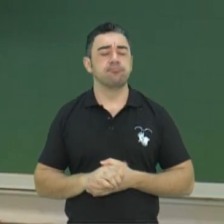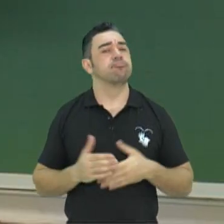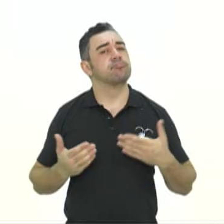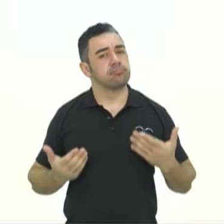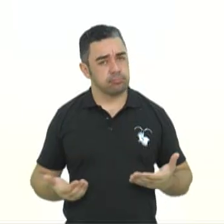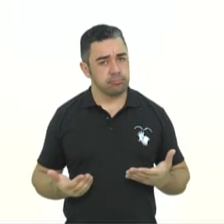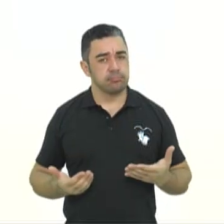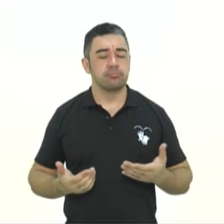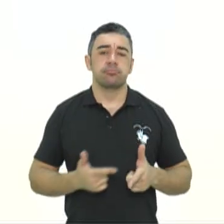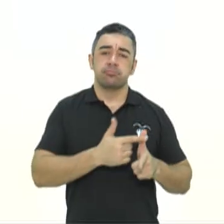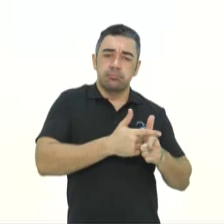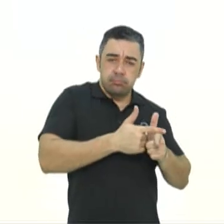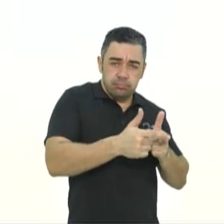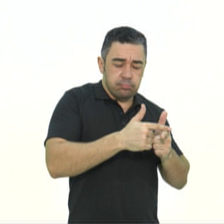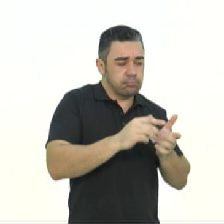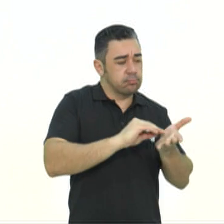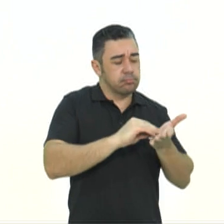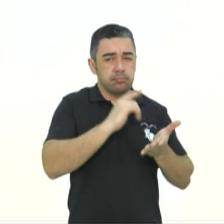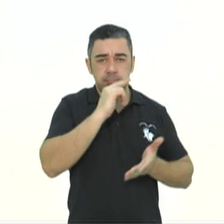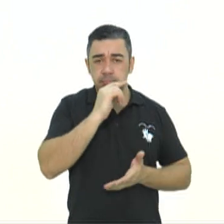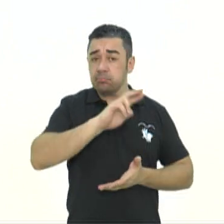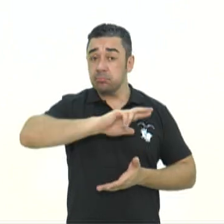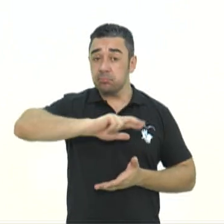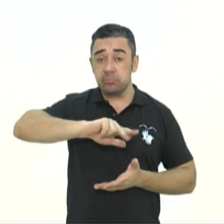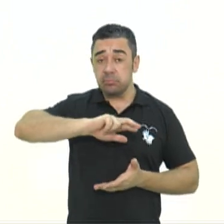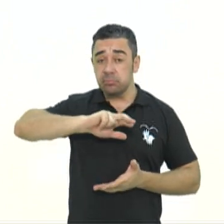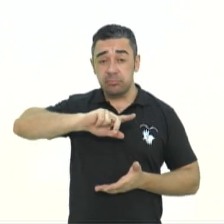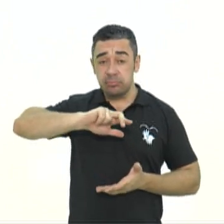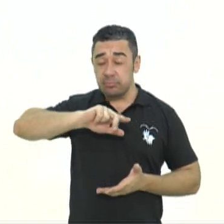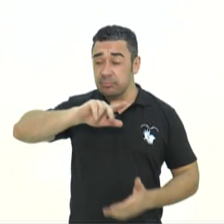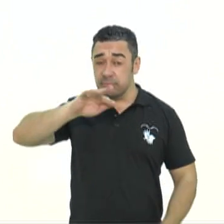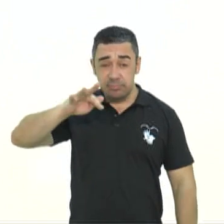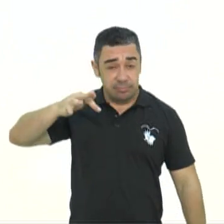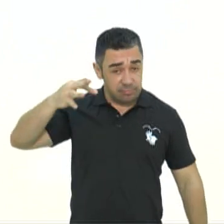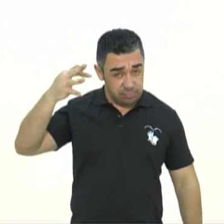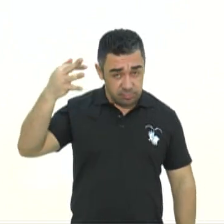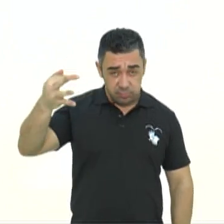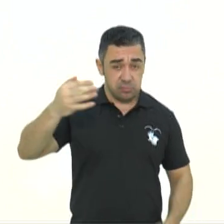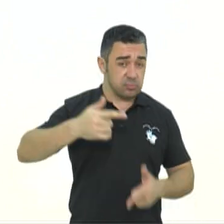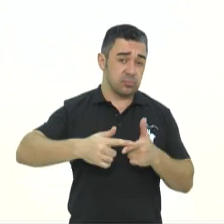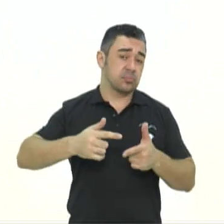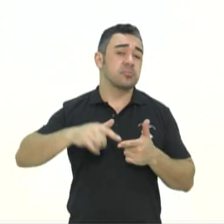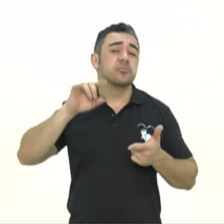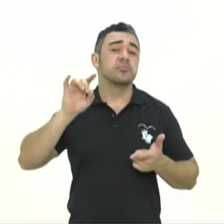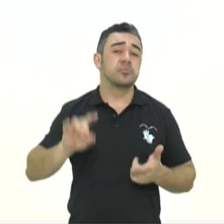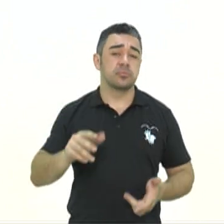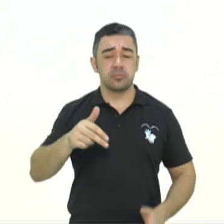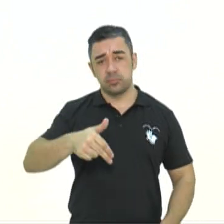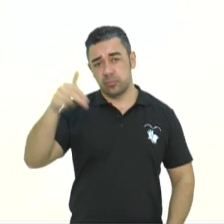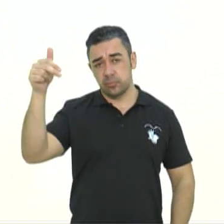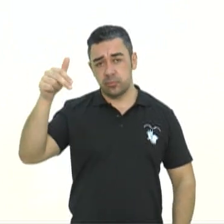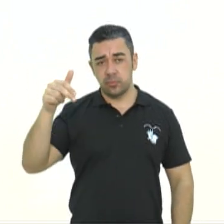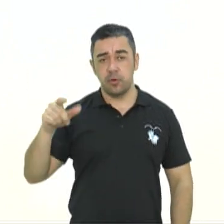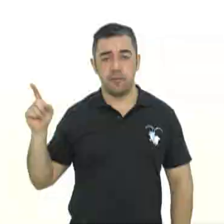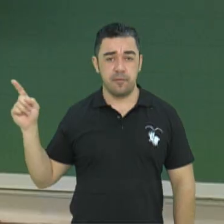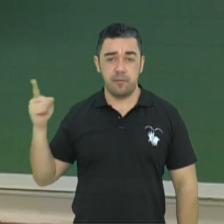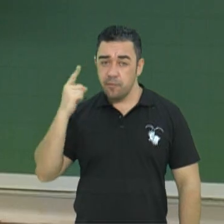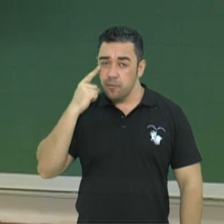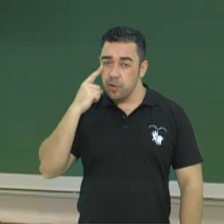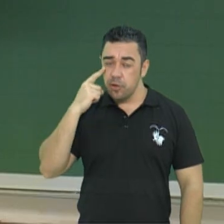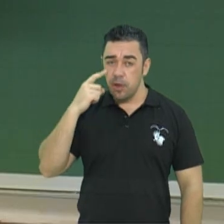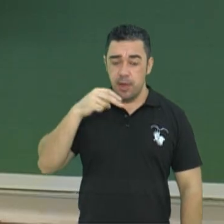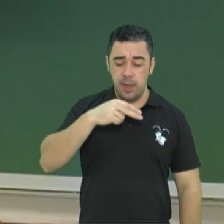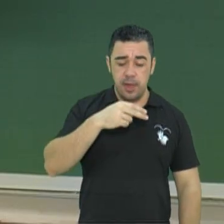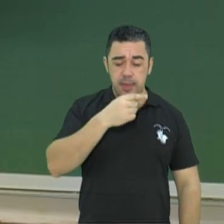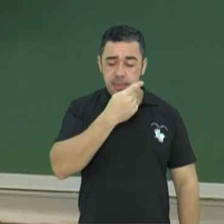Então, a crise hídrica não será mais um problema somente no Nordeste. Então, a frase construída